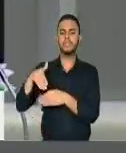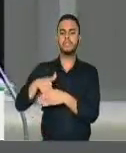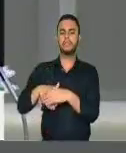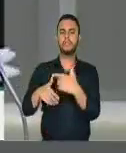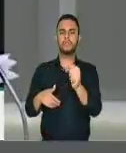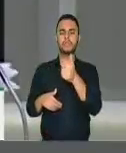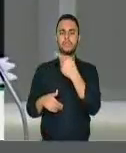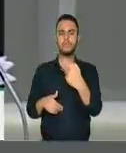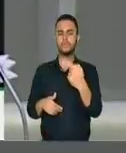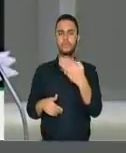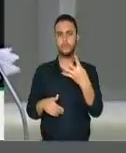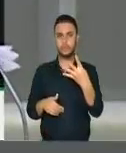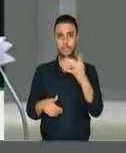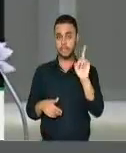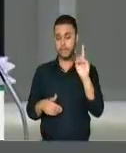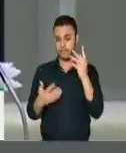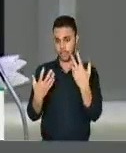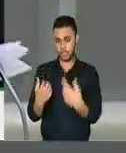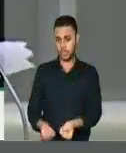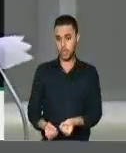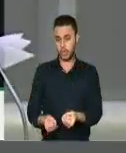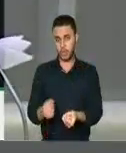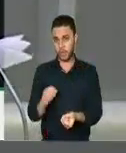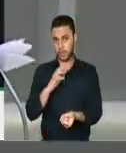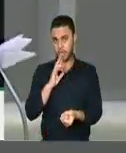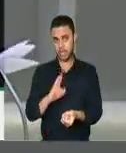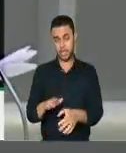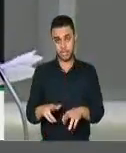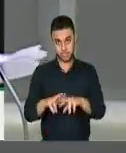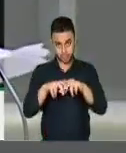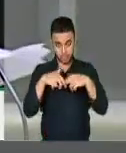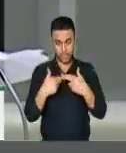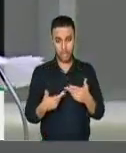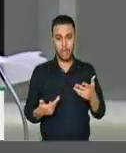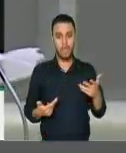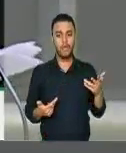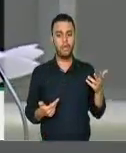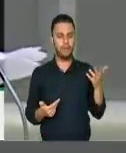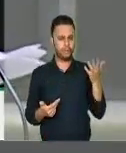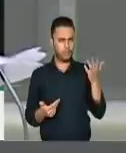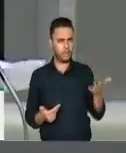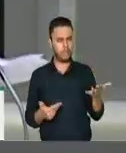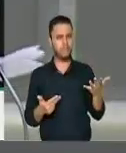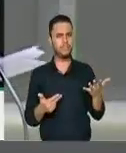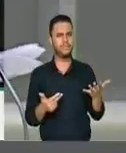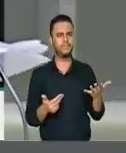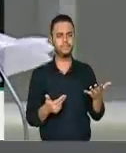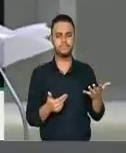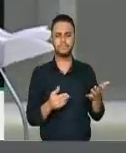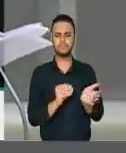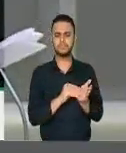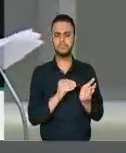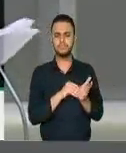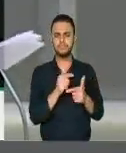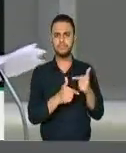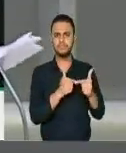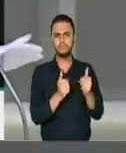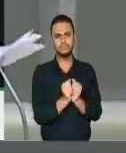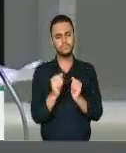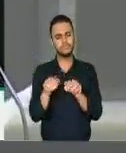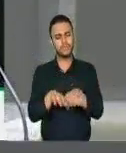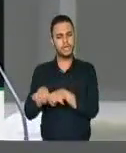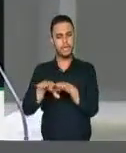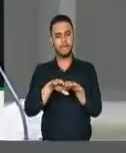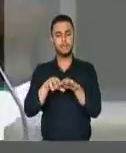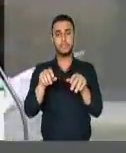não aceitou o resultado. Esta indisposição com a democracia levou o Brasil a uma